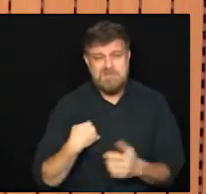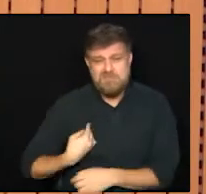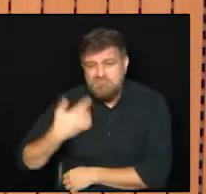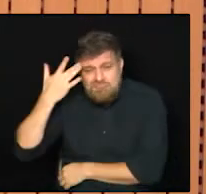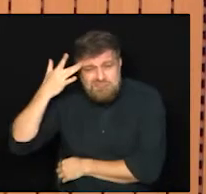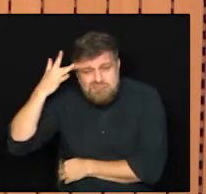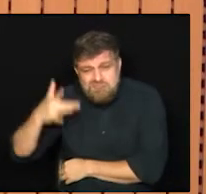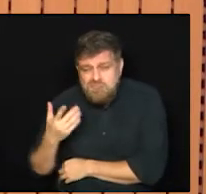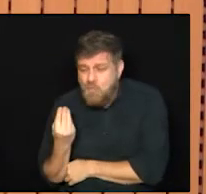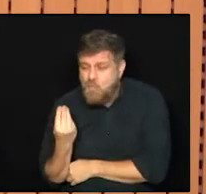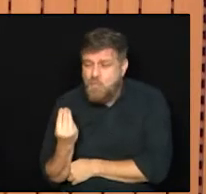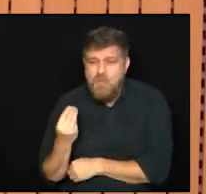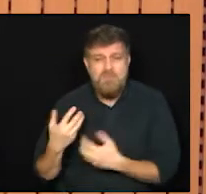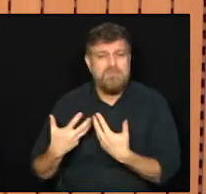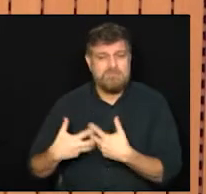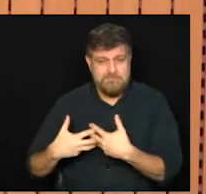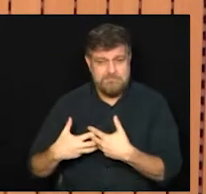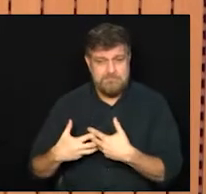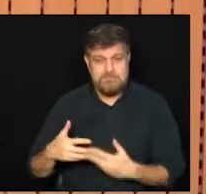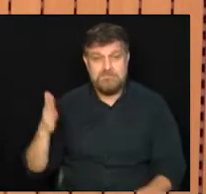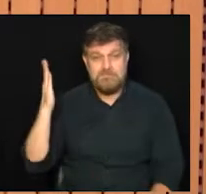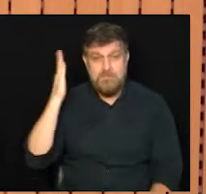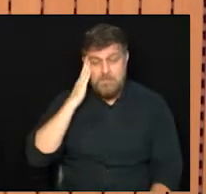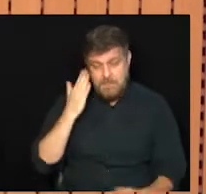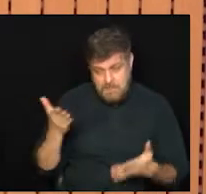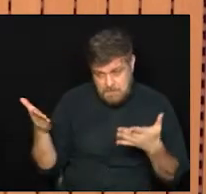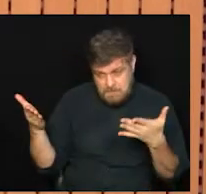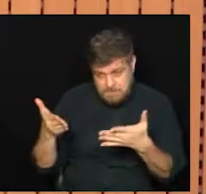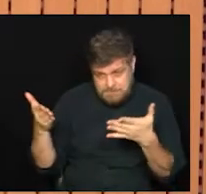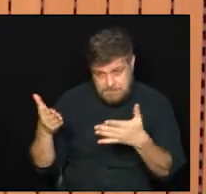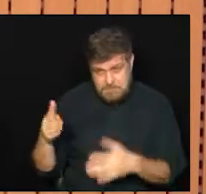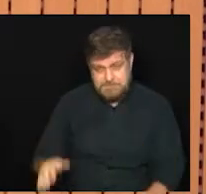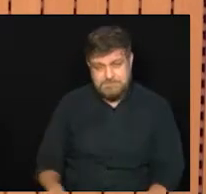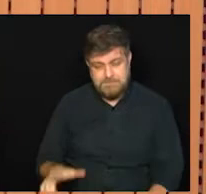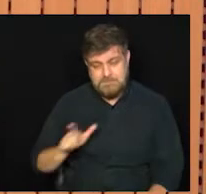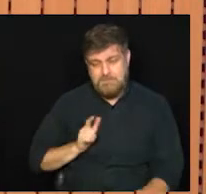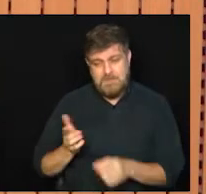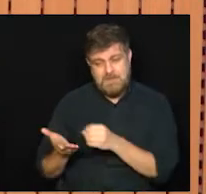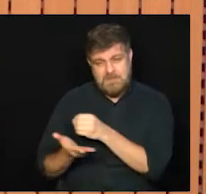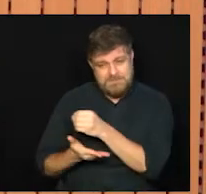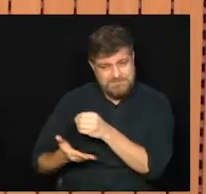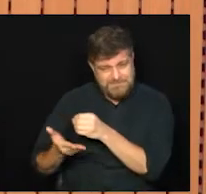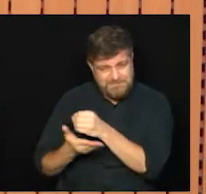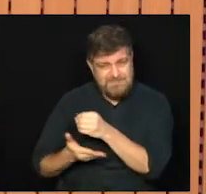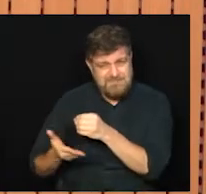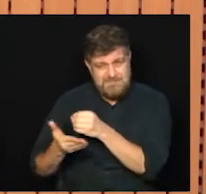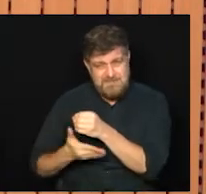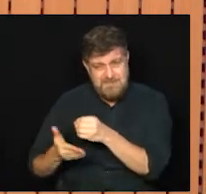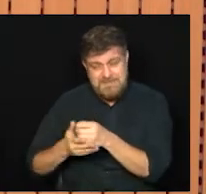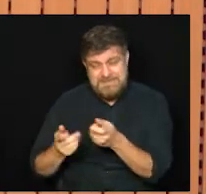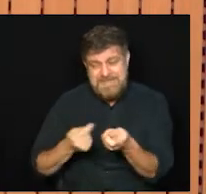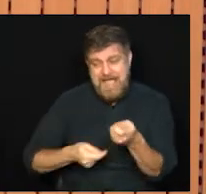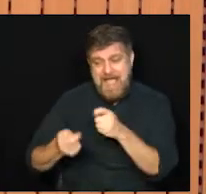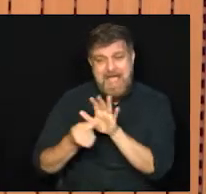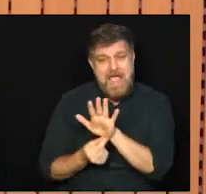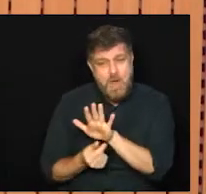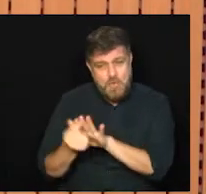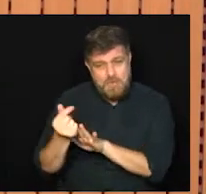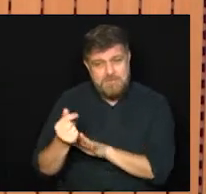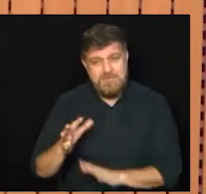E nós sabemos que ele hoje representa uma base significativa da economia do